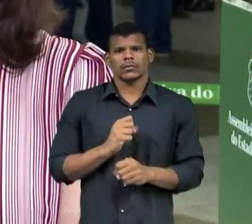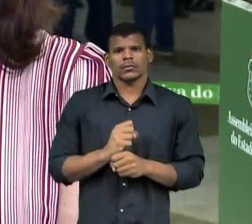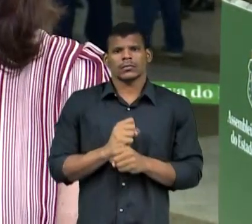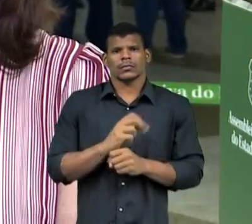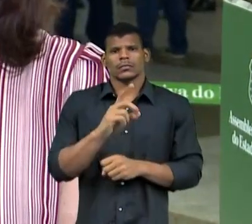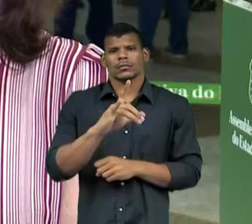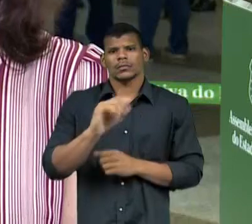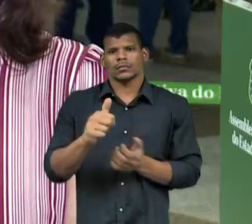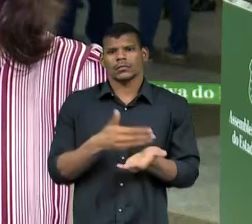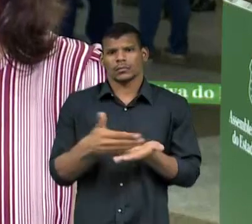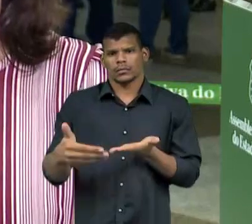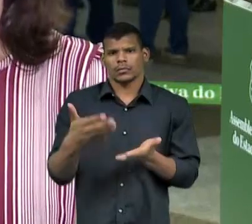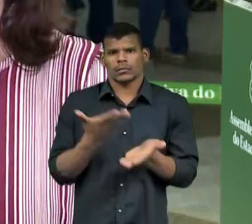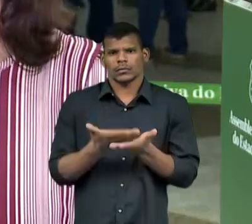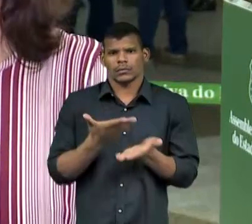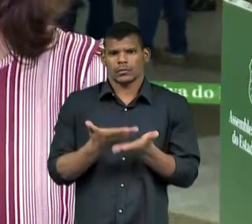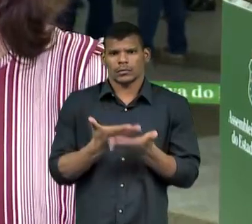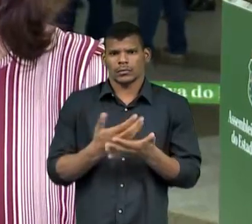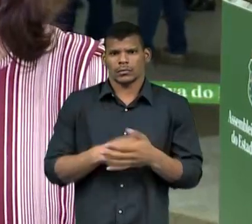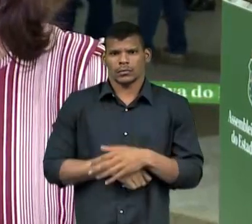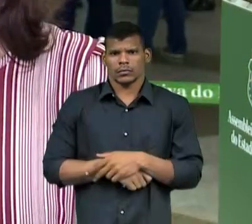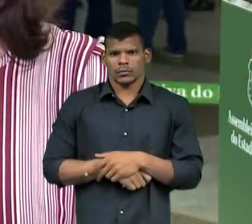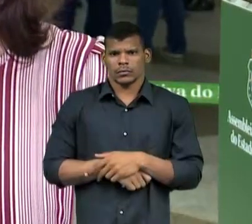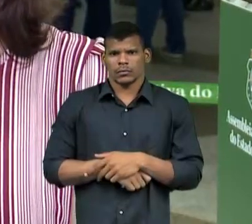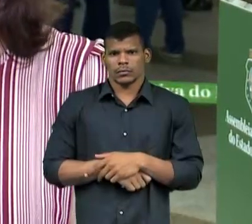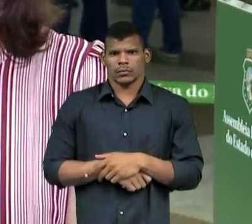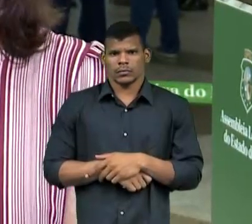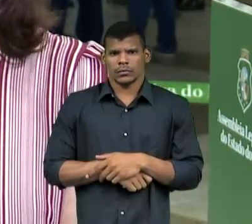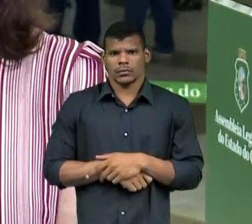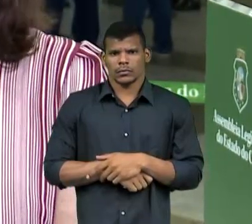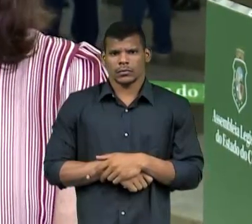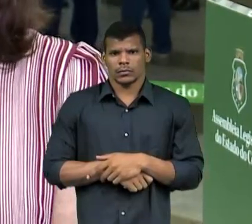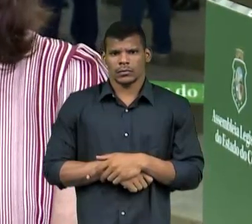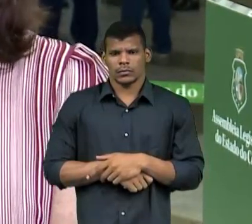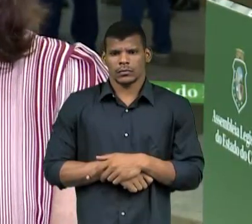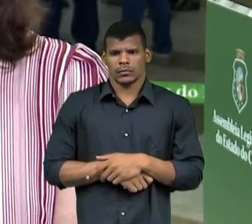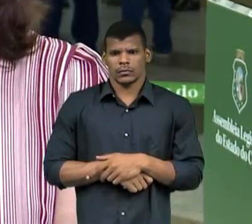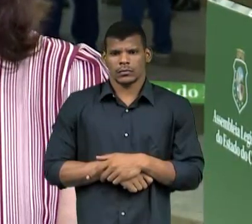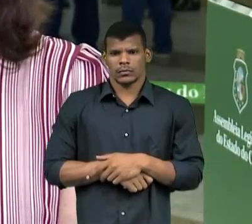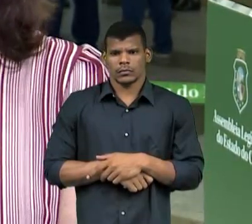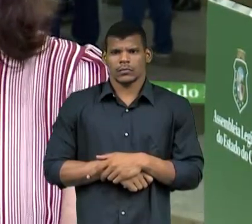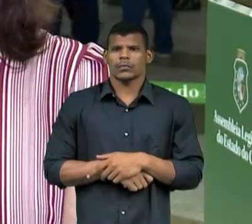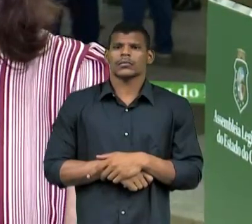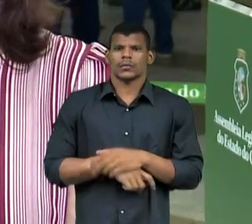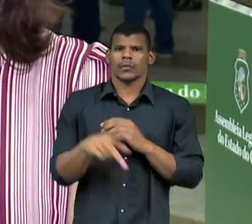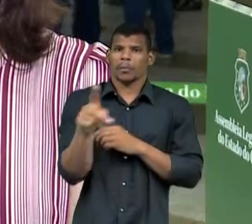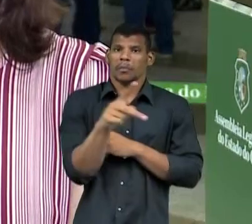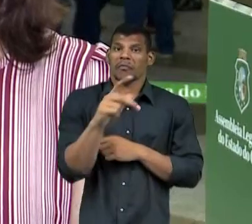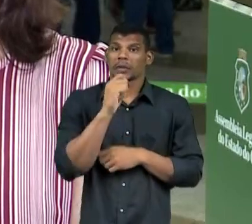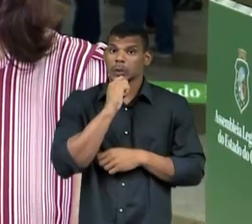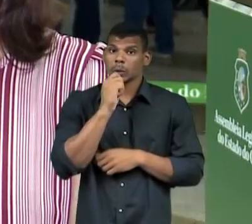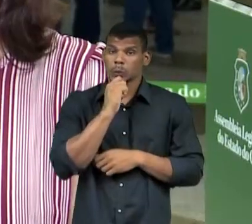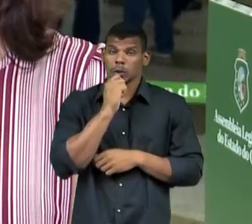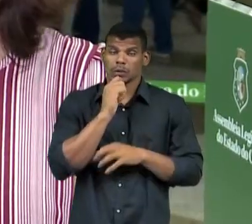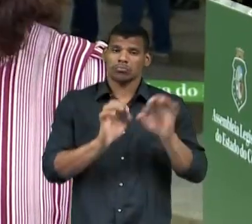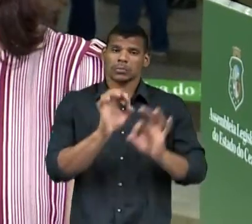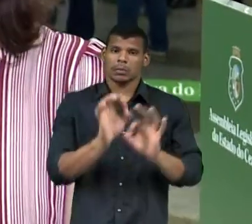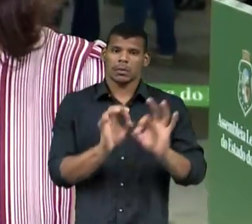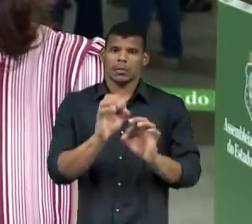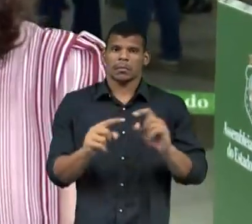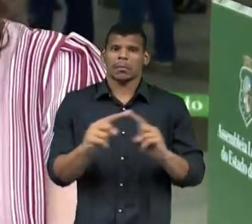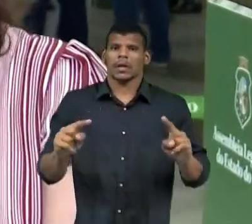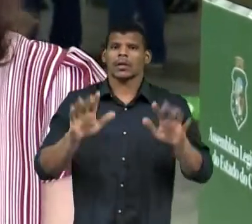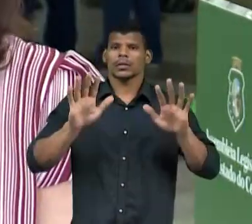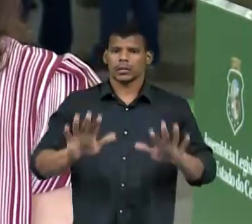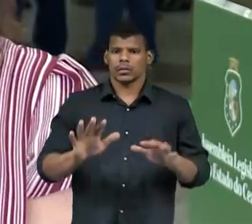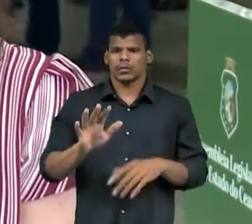início das aulas. Já tem previsão? Ainda não temos previsão, porque estamos lotando os professores. Mas temos, aí depois a